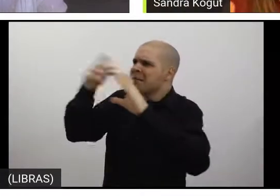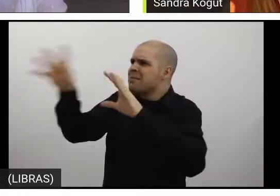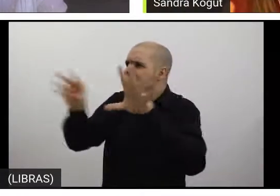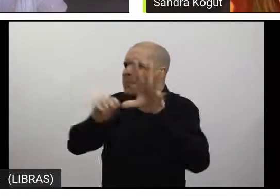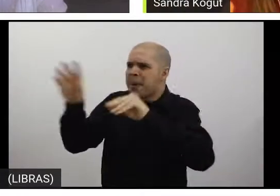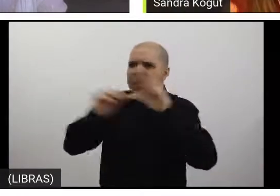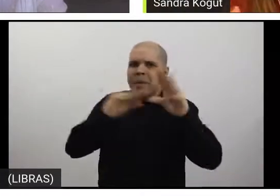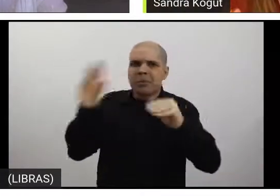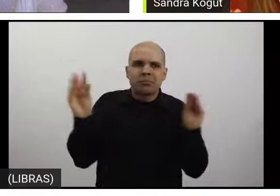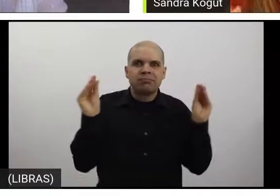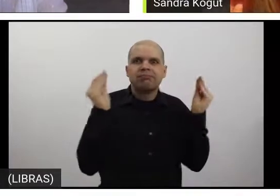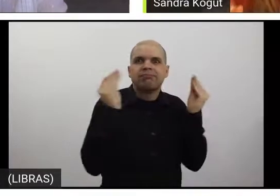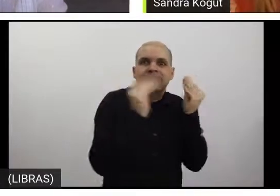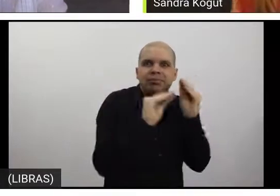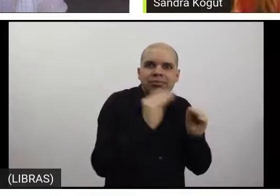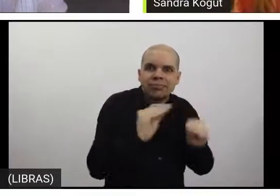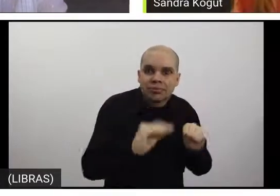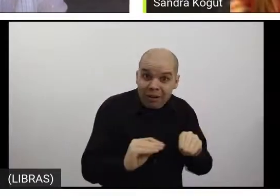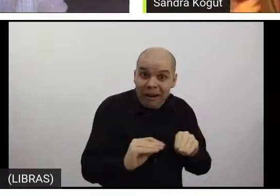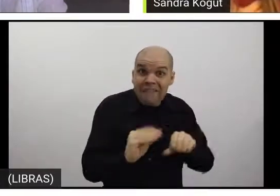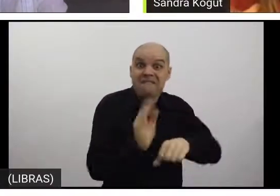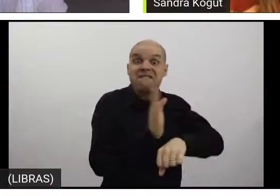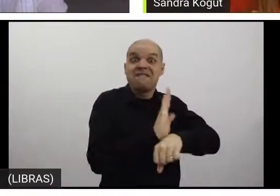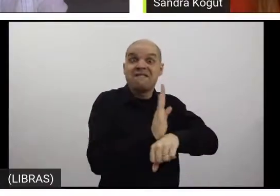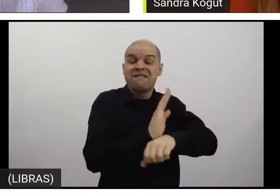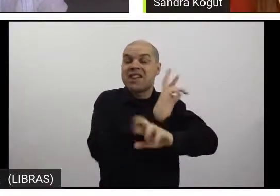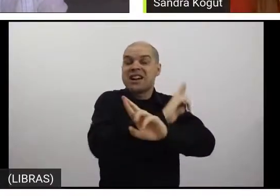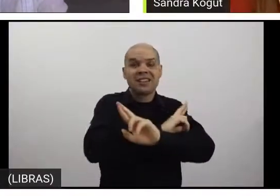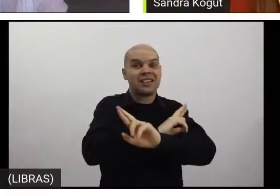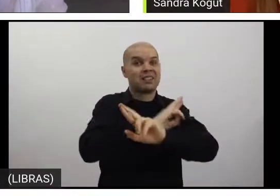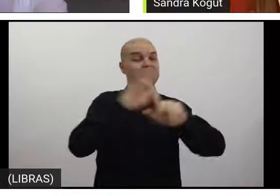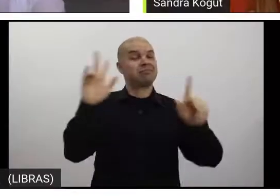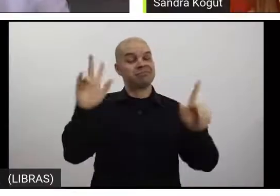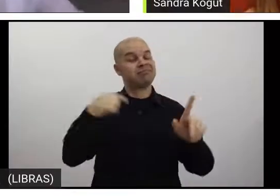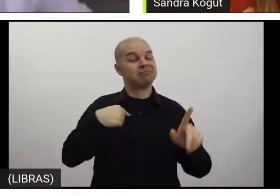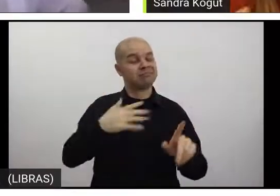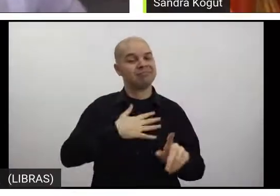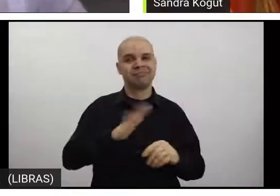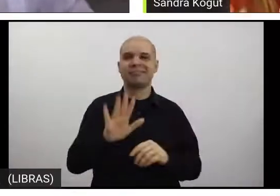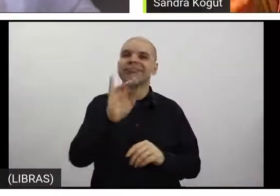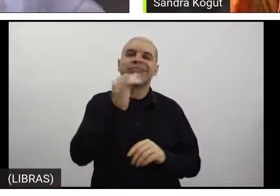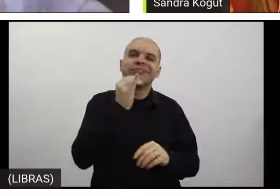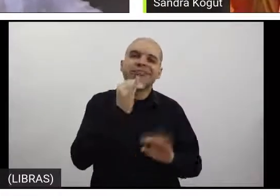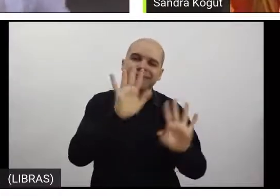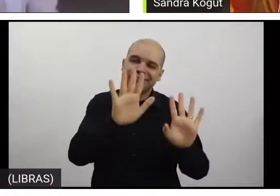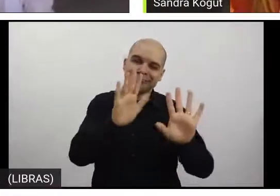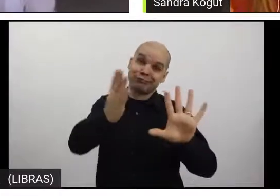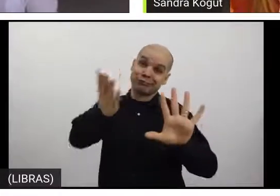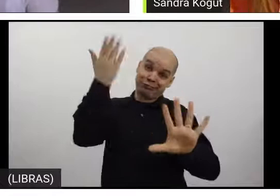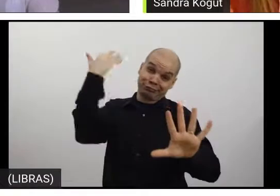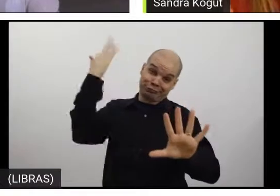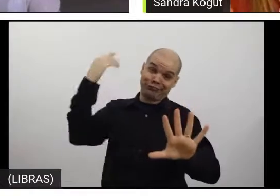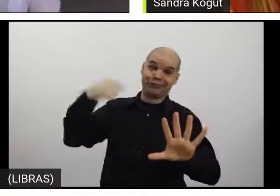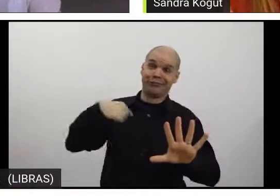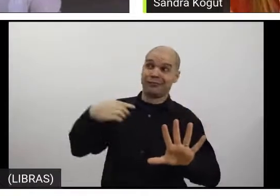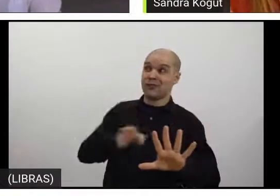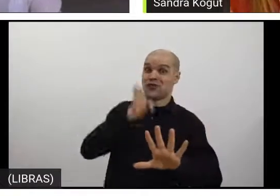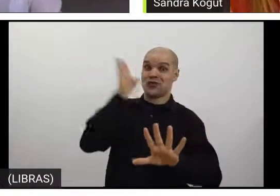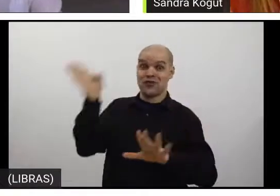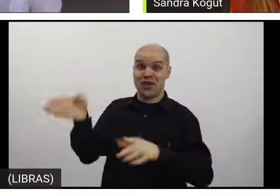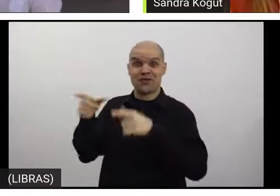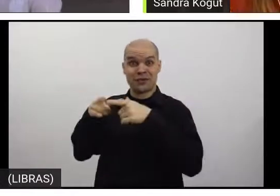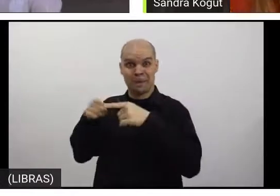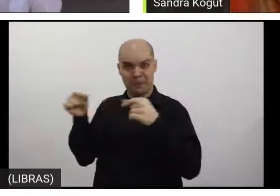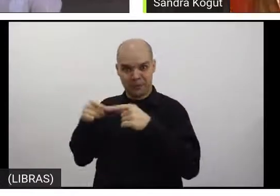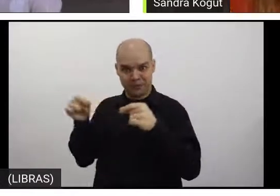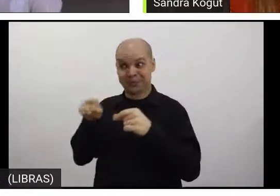sinto em casa. Então, eu me lembro, por exemplo, eu cheguei no Japão E eu expliquei para a equipe japonesa o que, que a gente ia